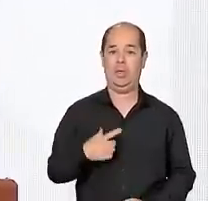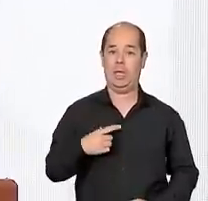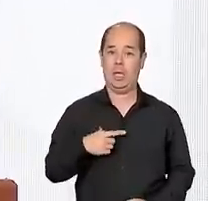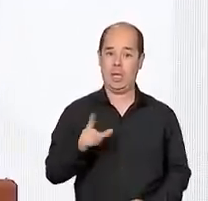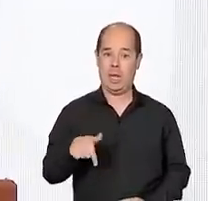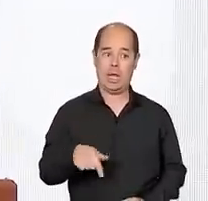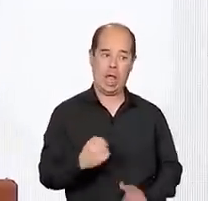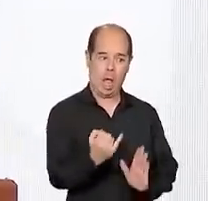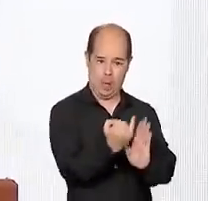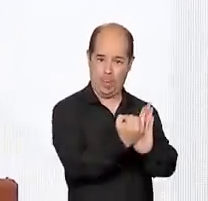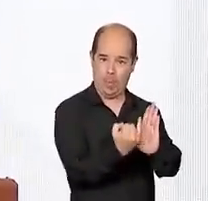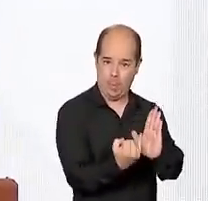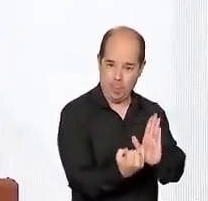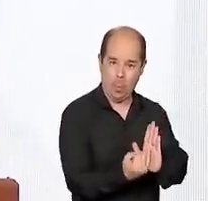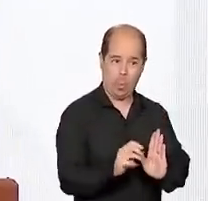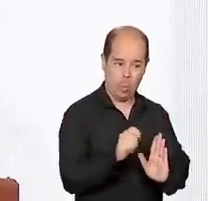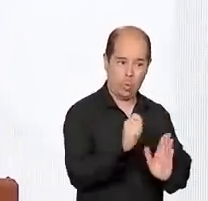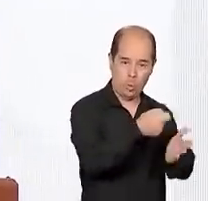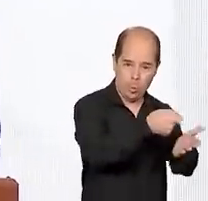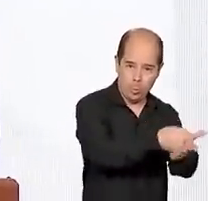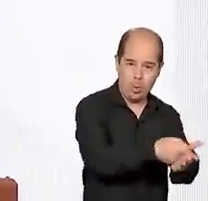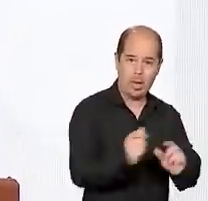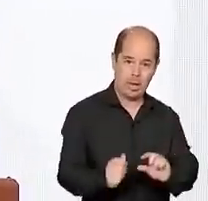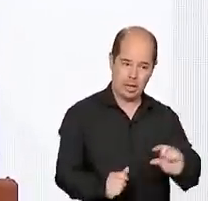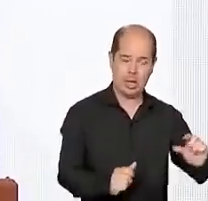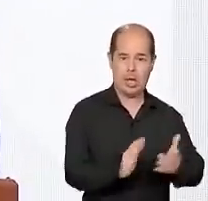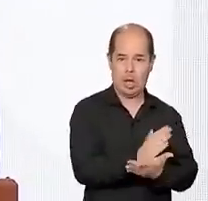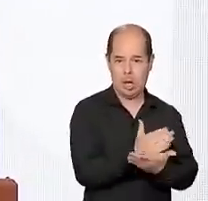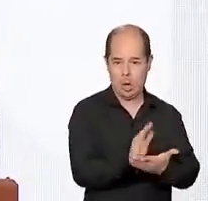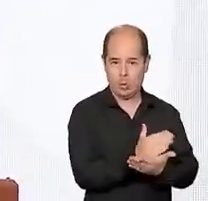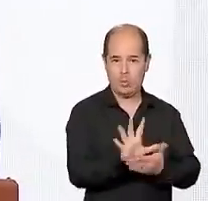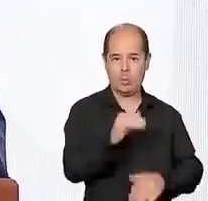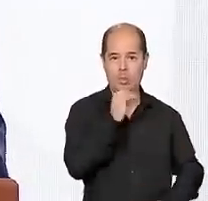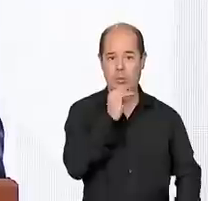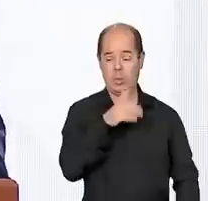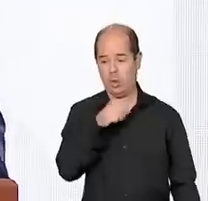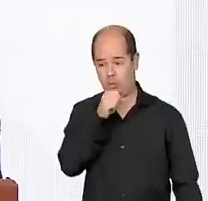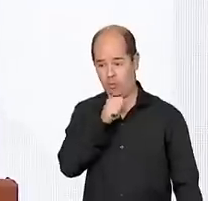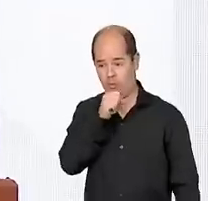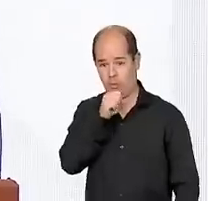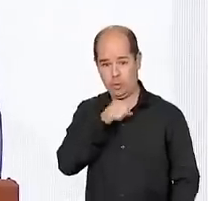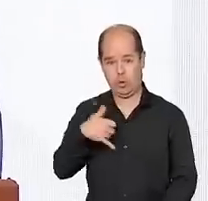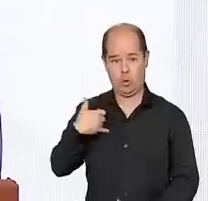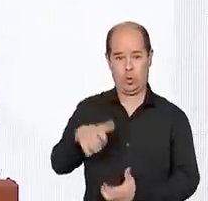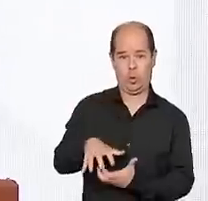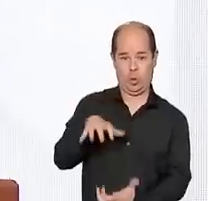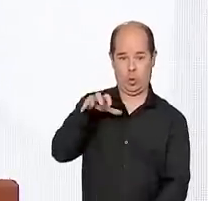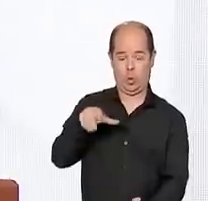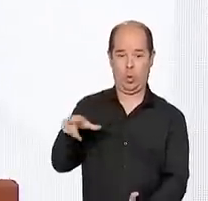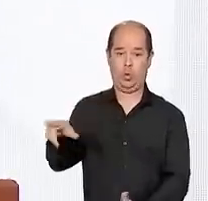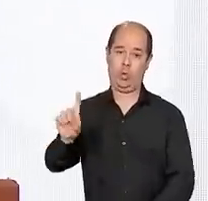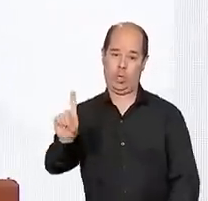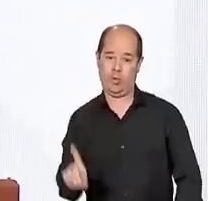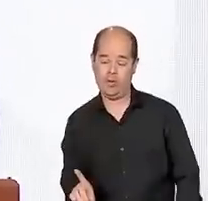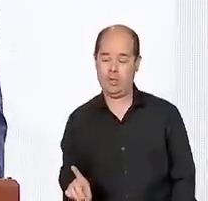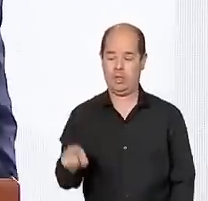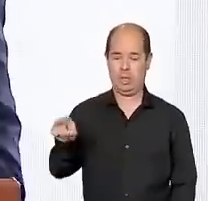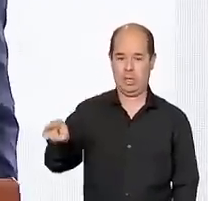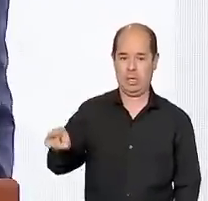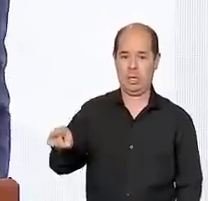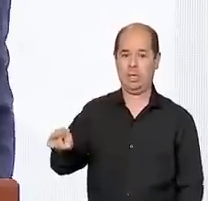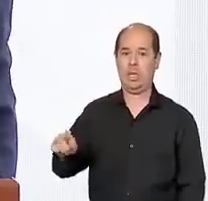mas só para quem a lei determina, idosos sem renda, pessoas com deficiência. E saúde,